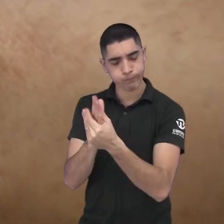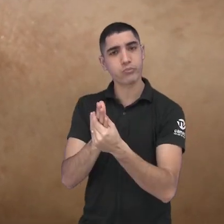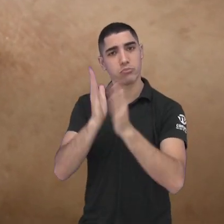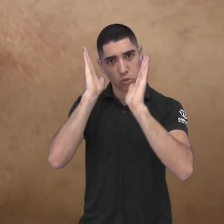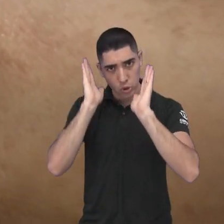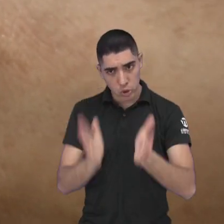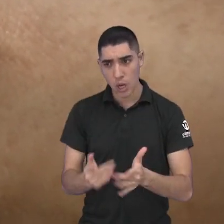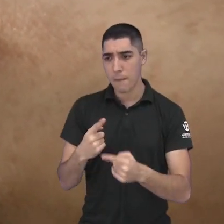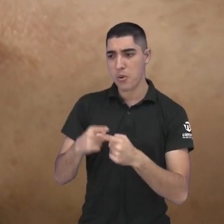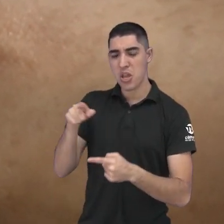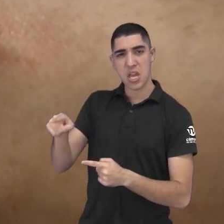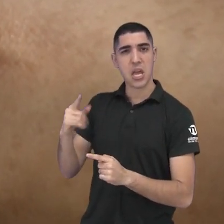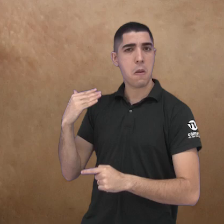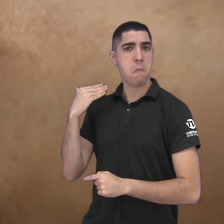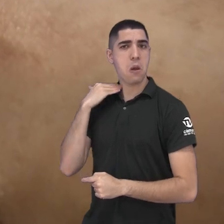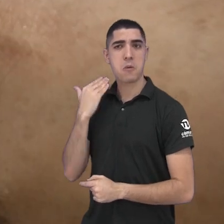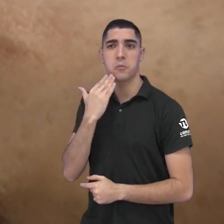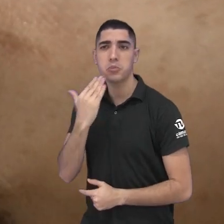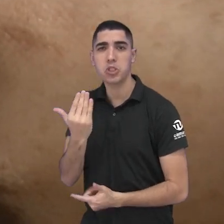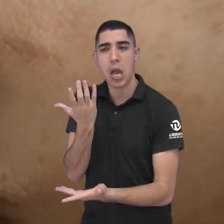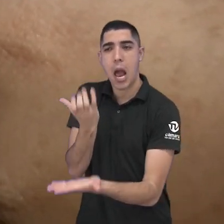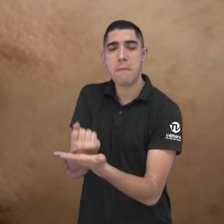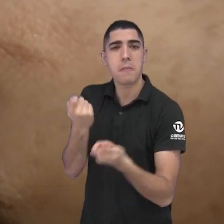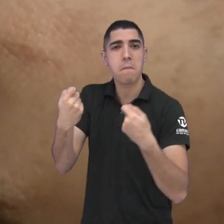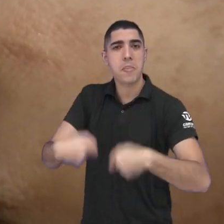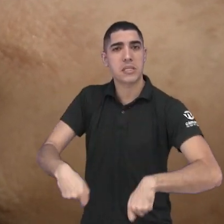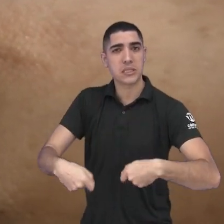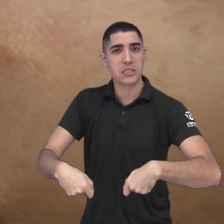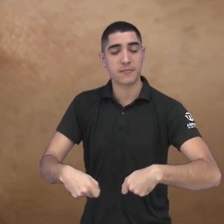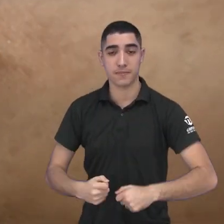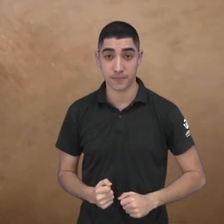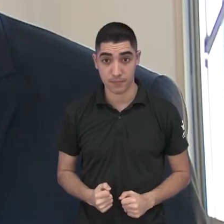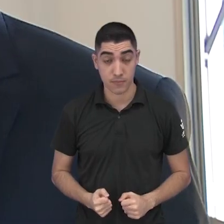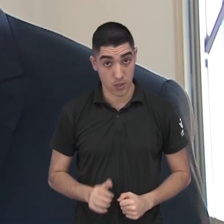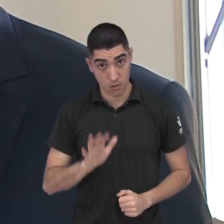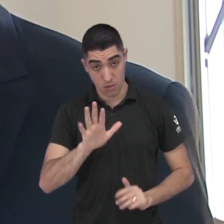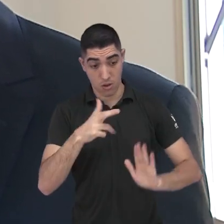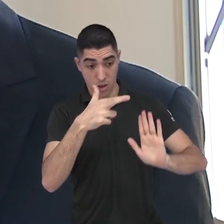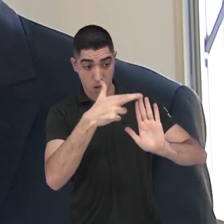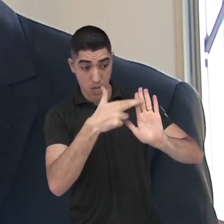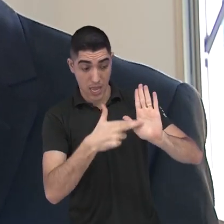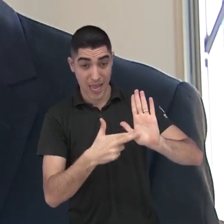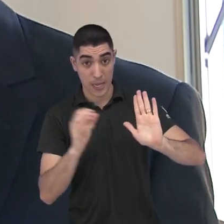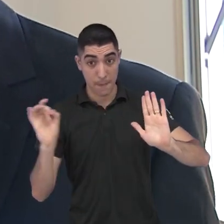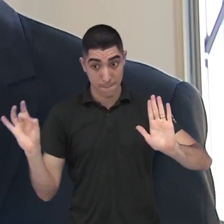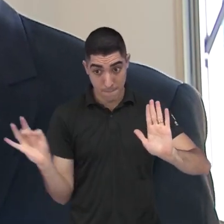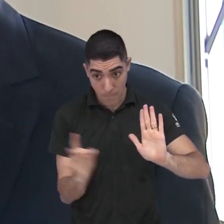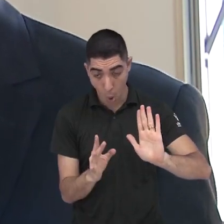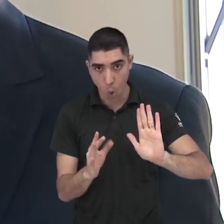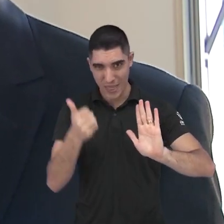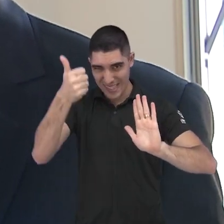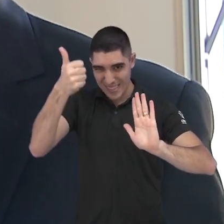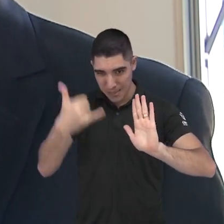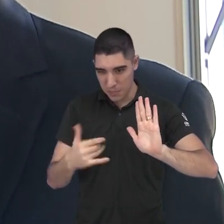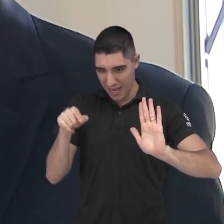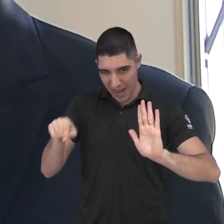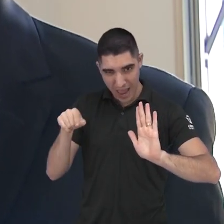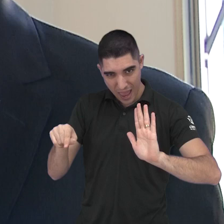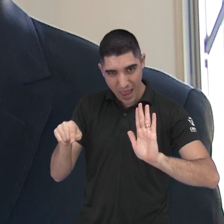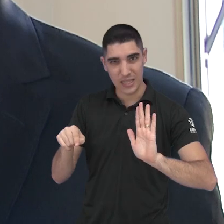contra uma das empresas que pede a instalação dos aplicativos para bloqueio. Então, não existe uma norma